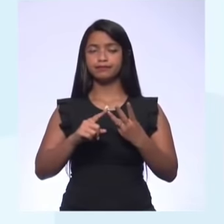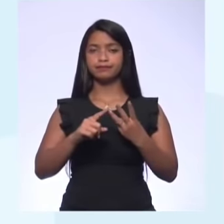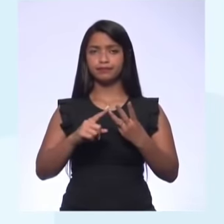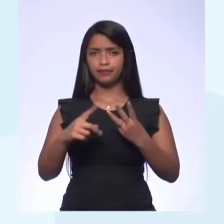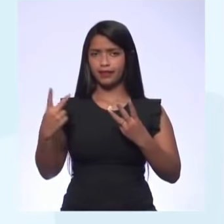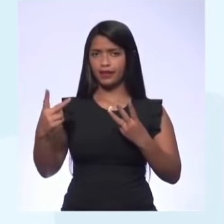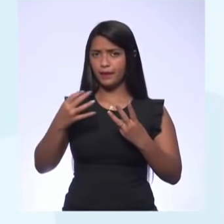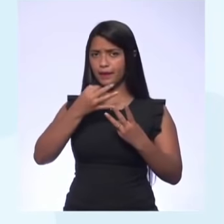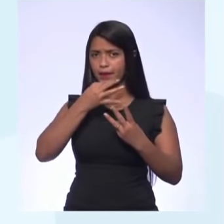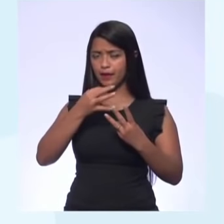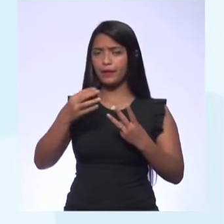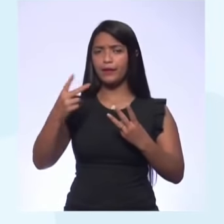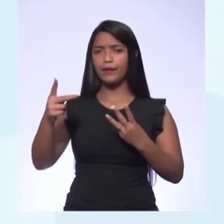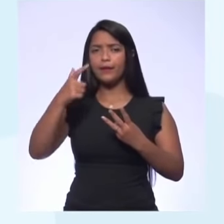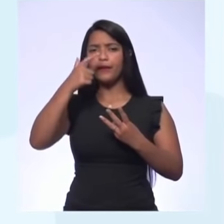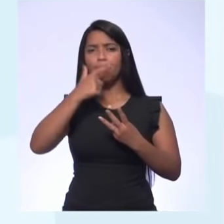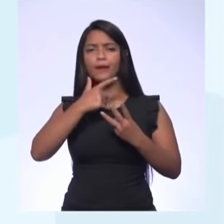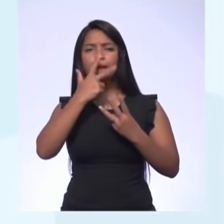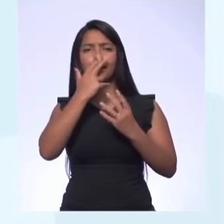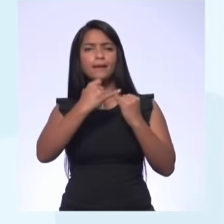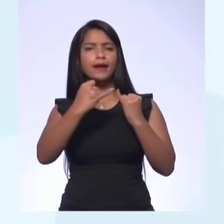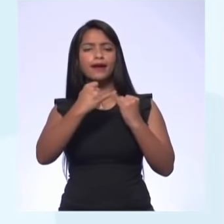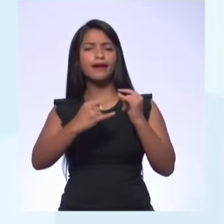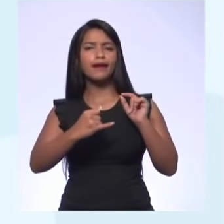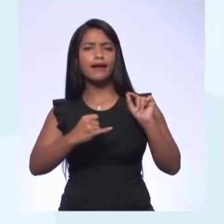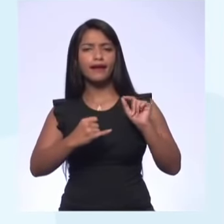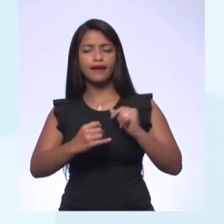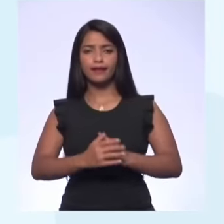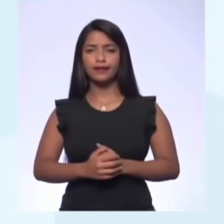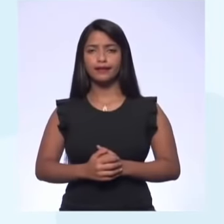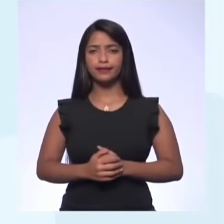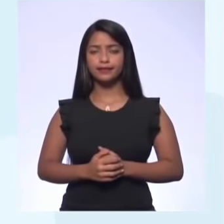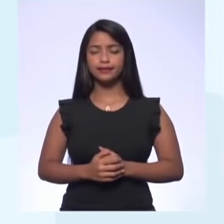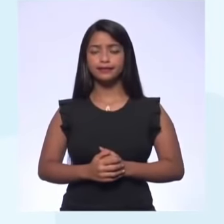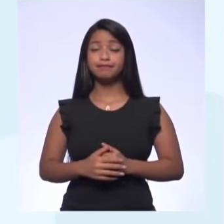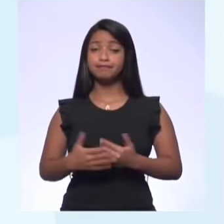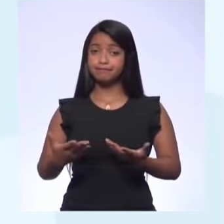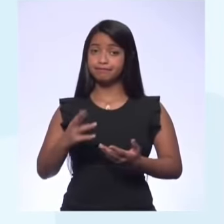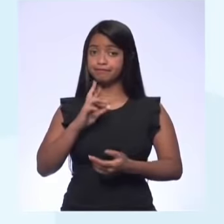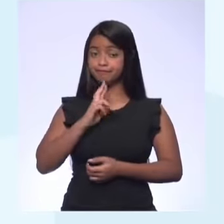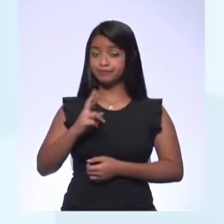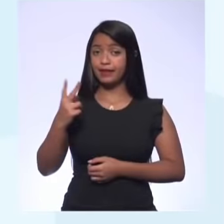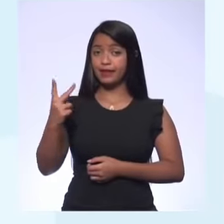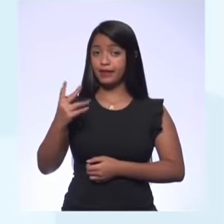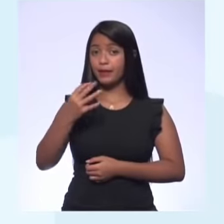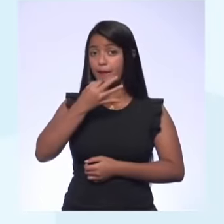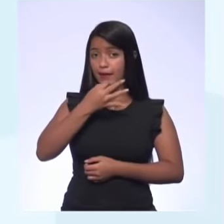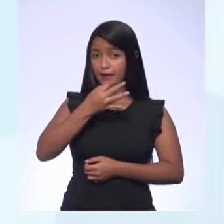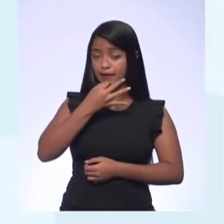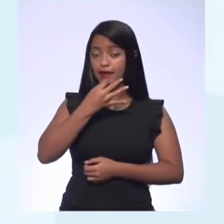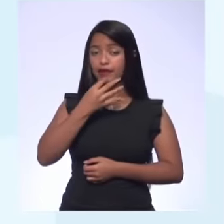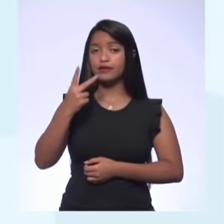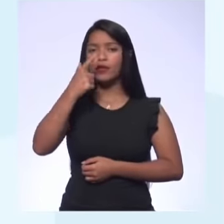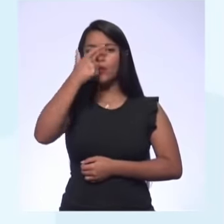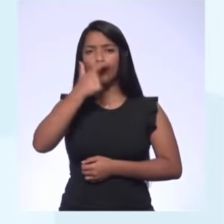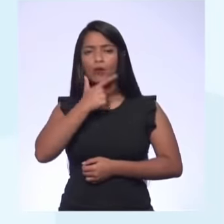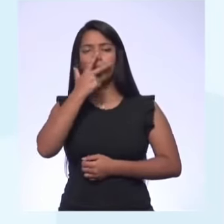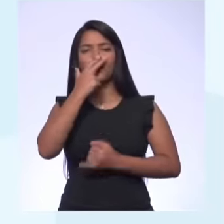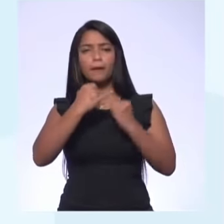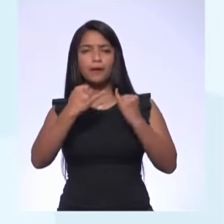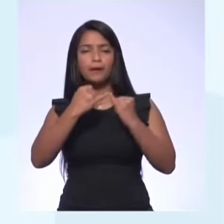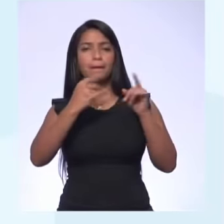dele, com quem ele parece? In his opinion, he looks like his father. Na opinião dele, ele parece com seu